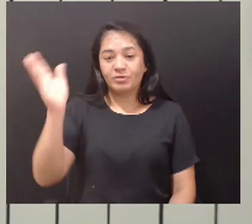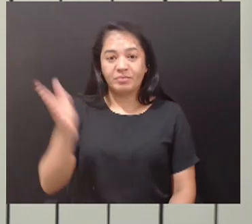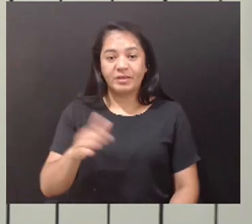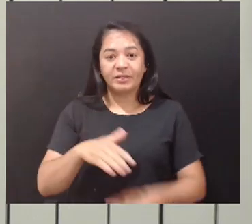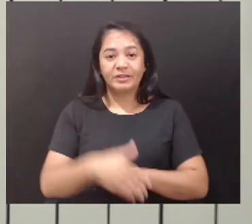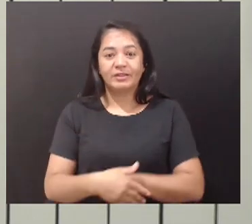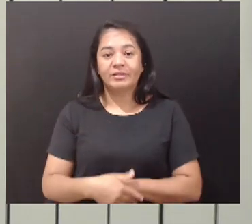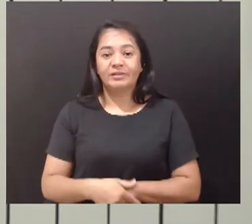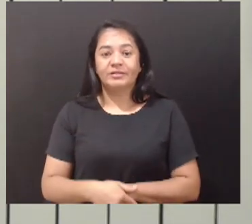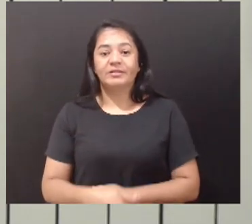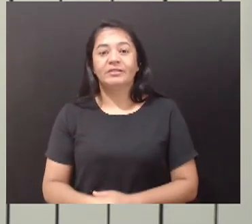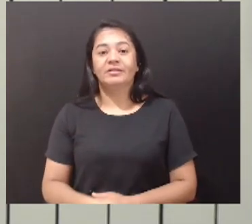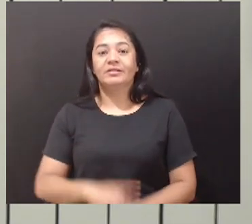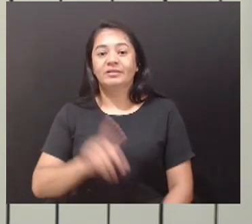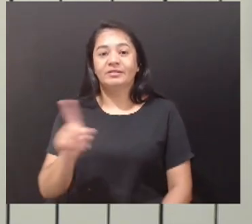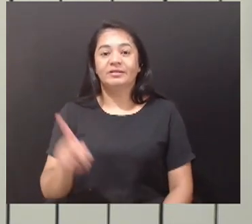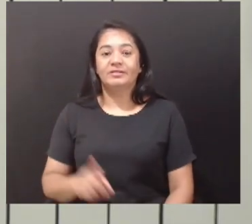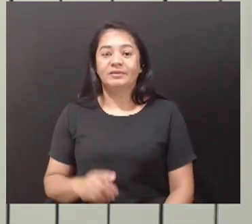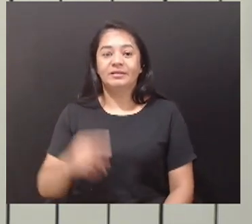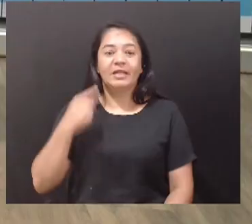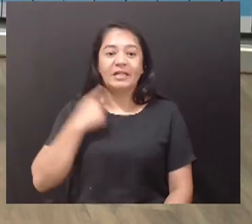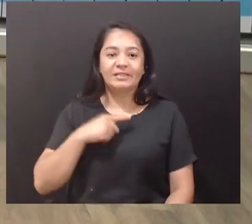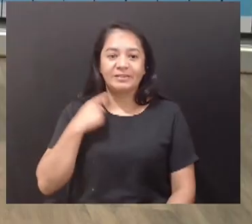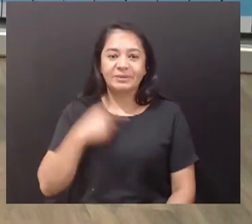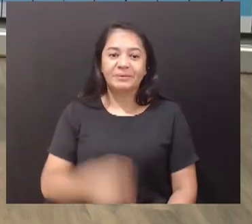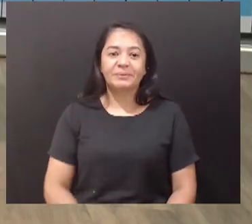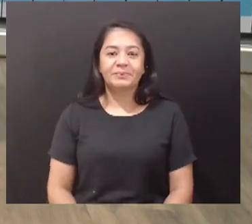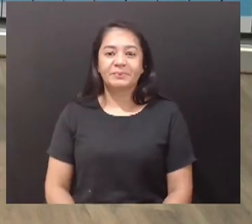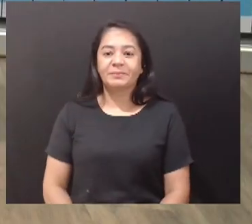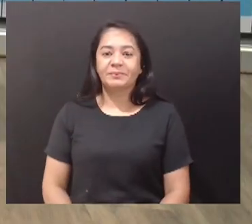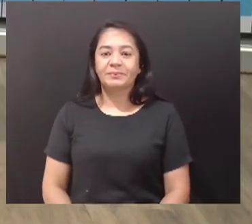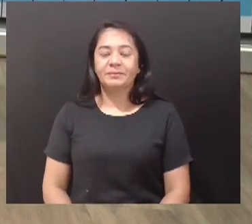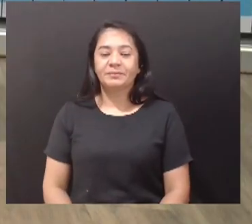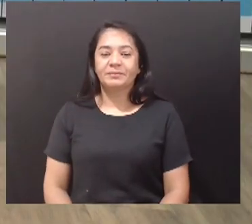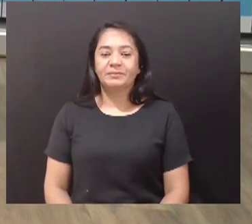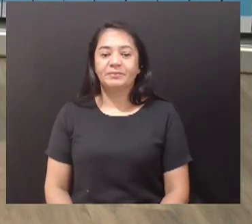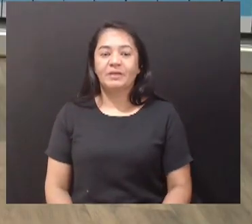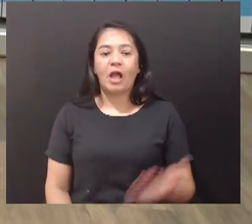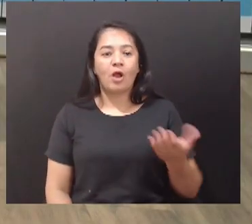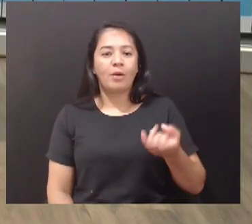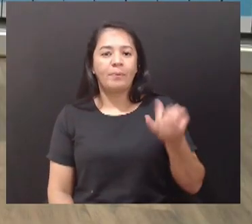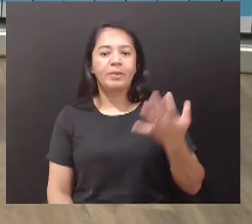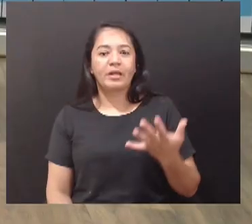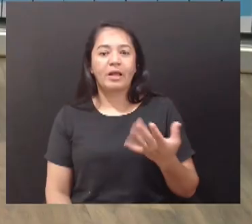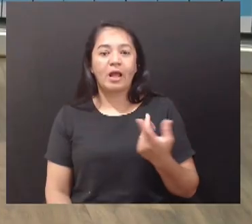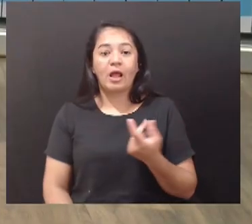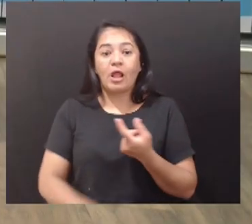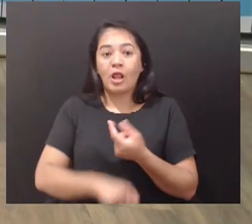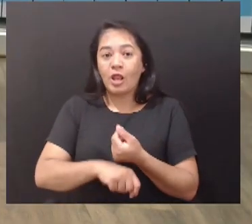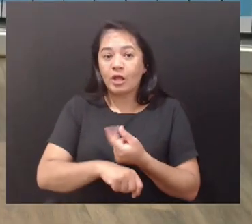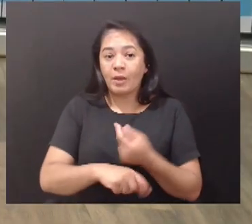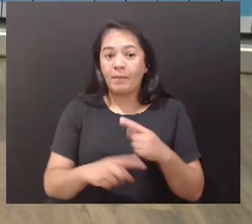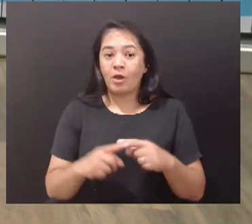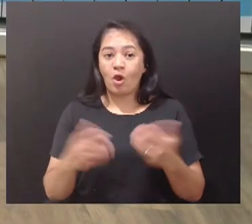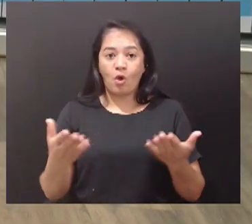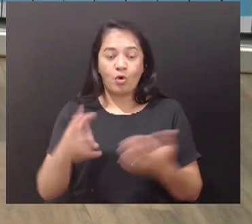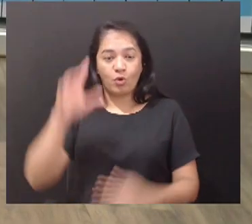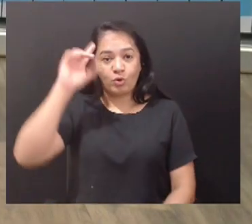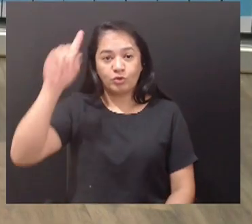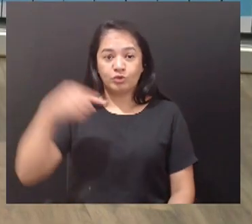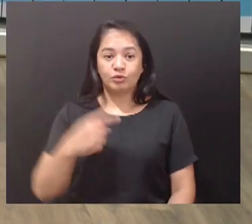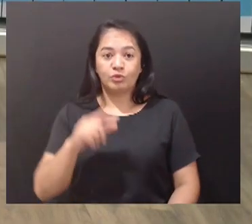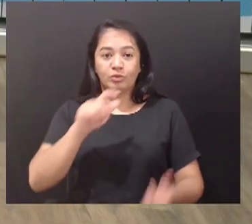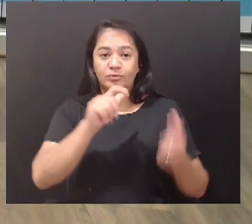em Contagem, Minas Gerais. Vamos falar um pouquinho sobre dinheiro, porque hoje é dia do nosso quadro semanal